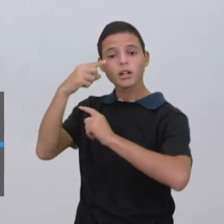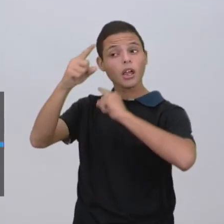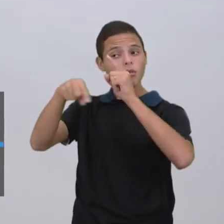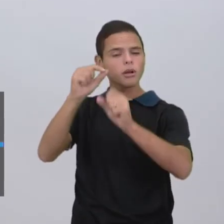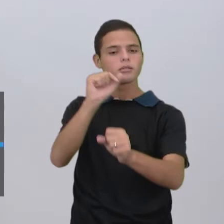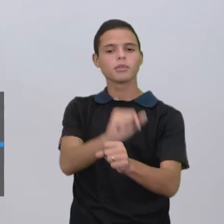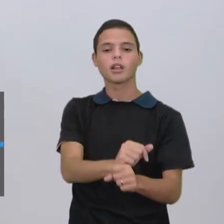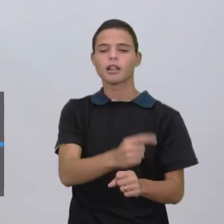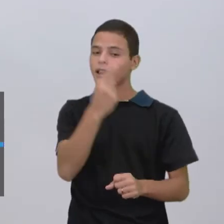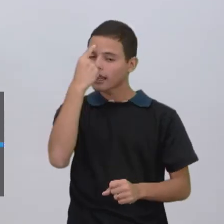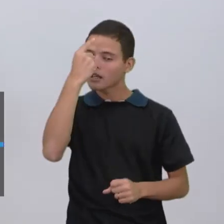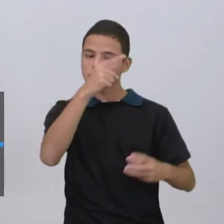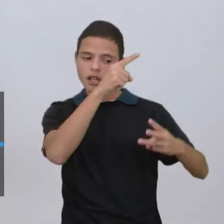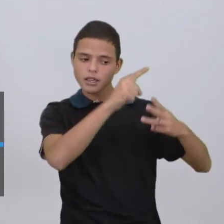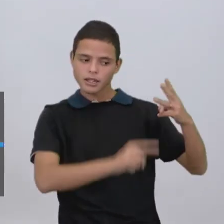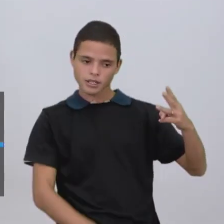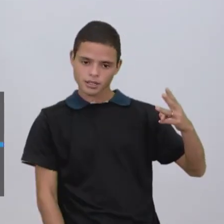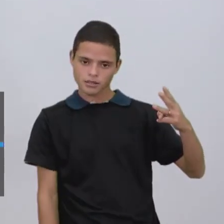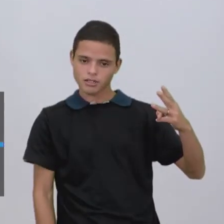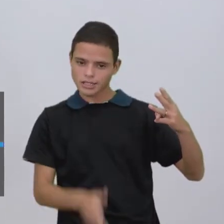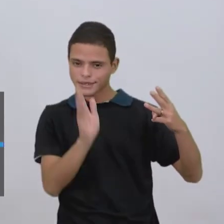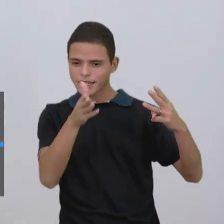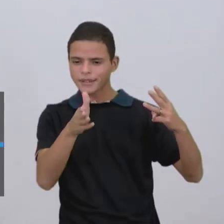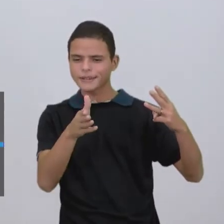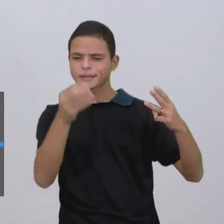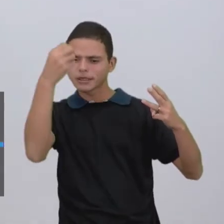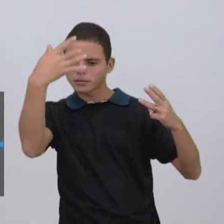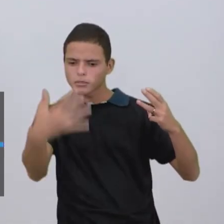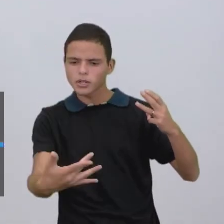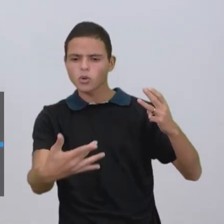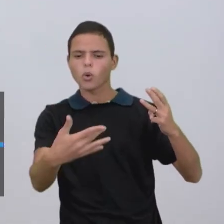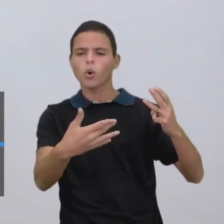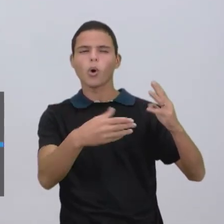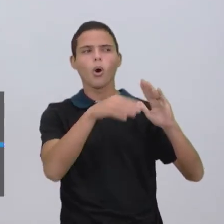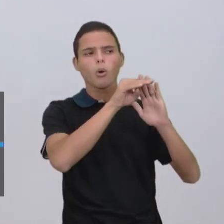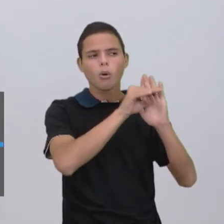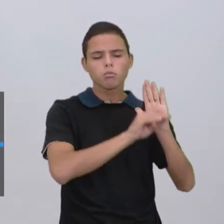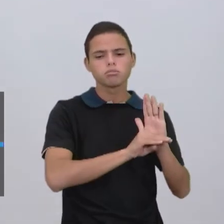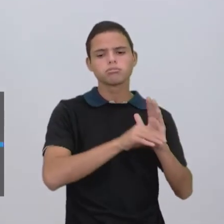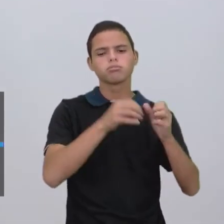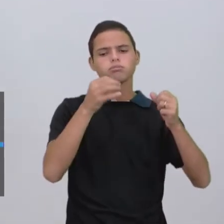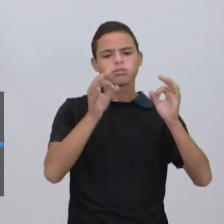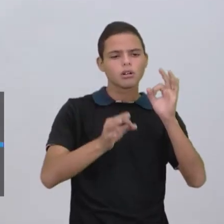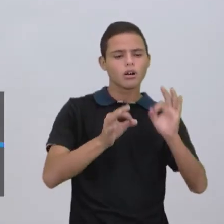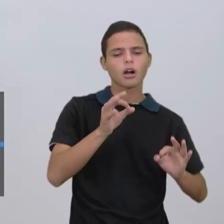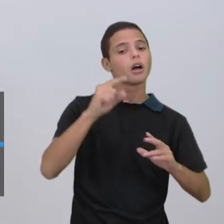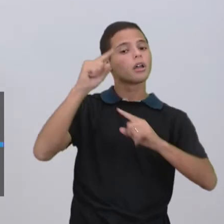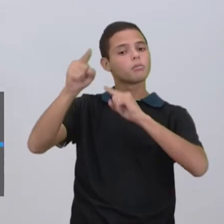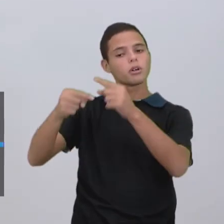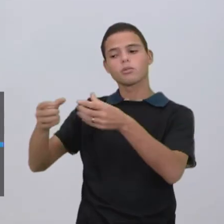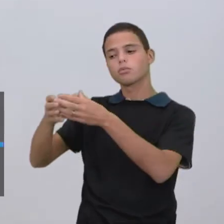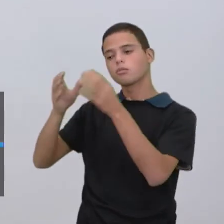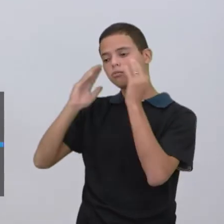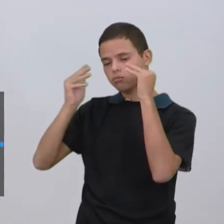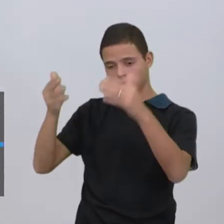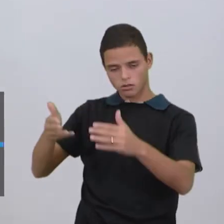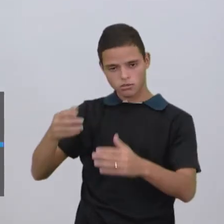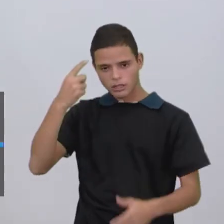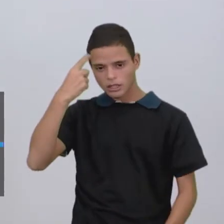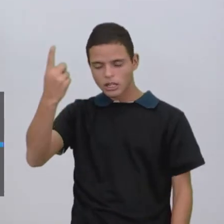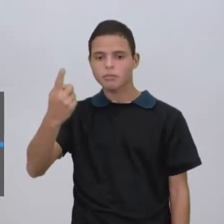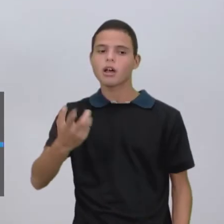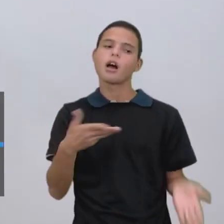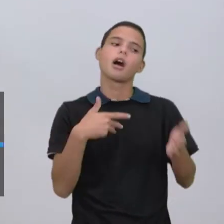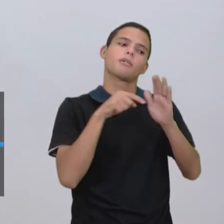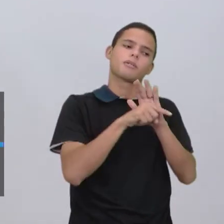naquele terceiro item. Viu qual era a definição do problema, pensou na justificativa, aí foi para o público-alvo. Estamos no público-alvo. Ah, minha pesquisa